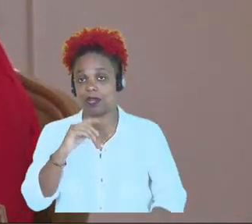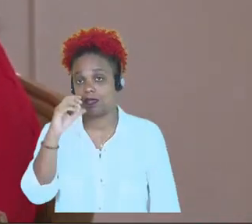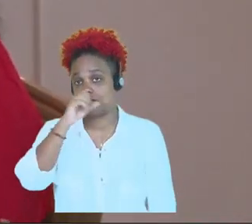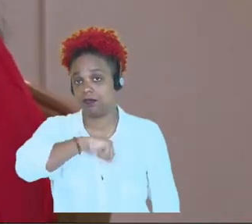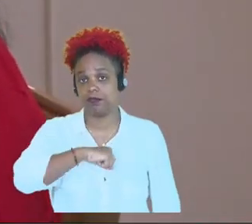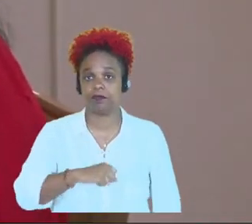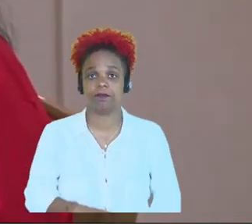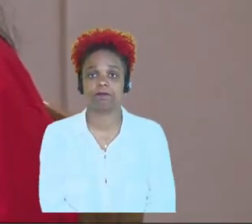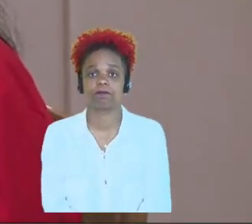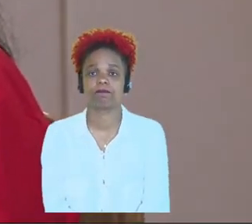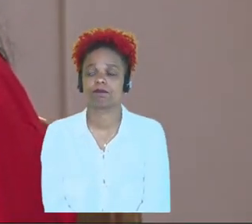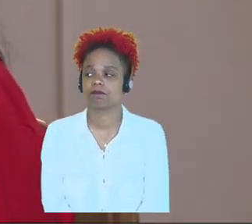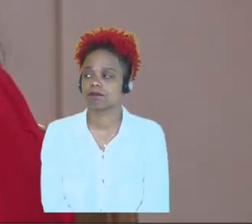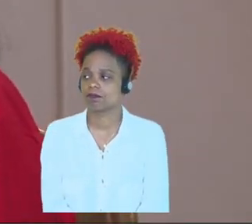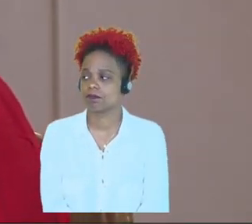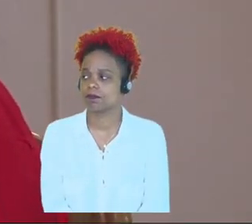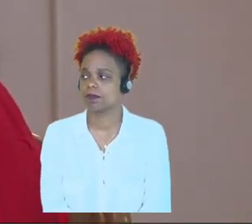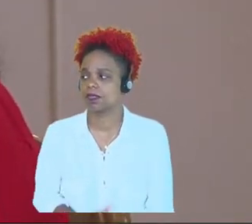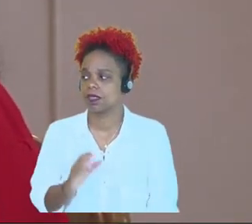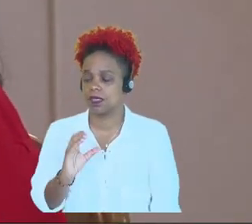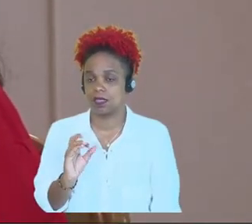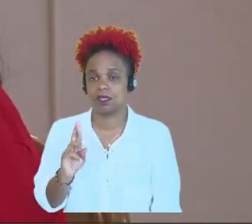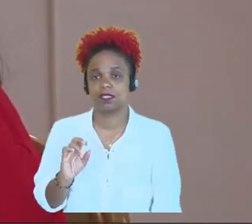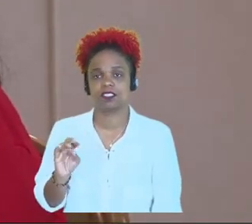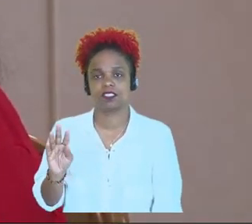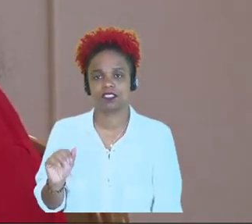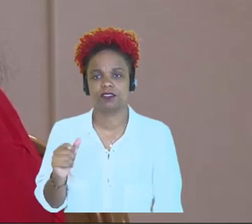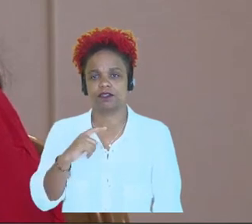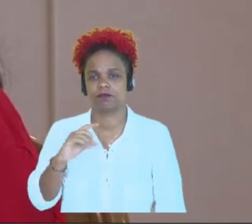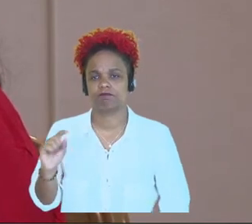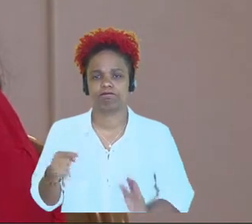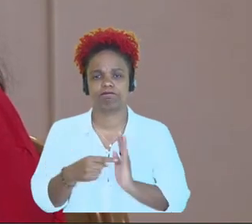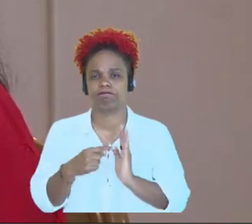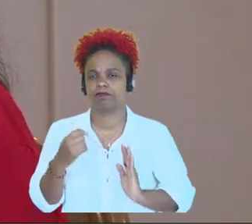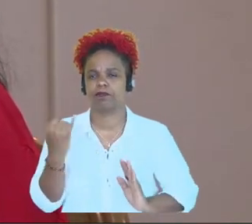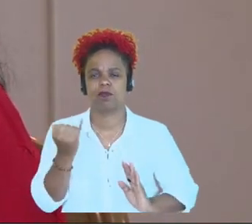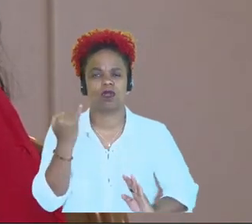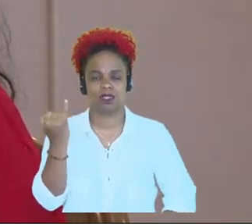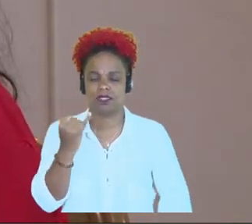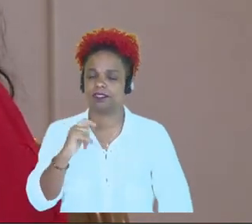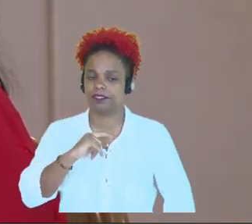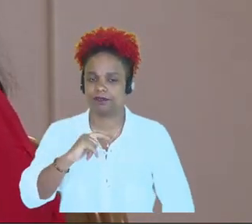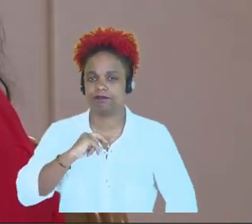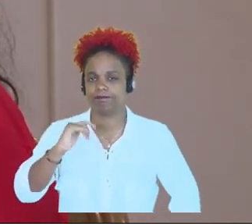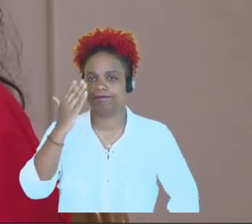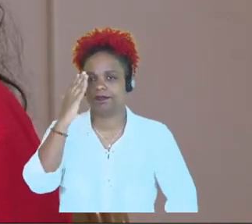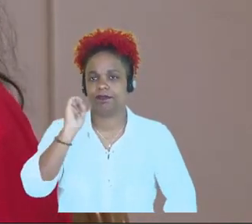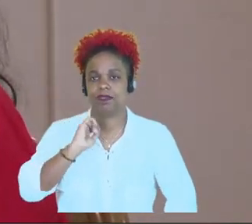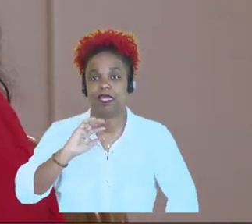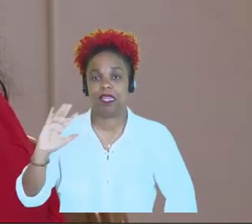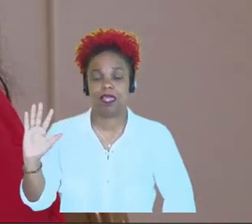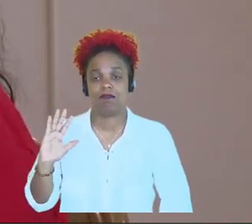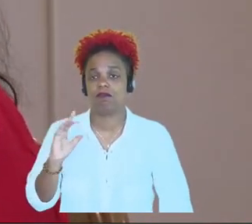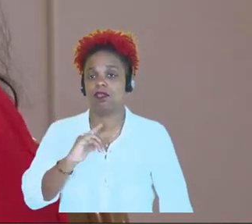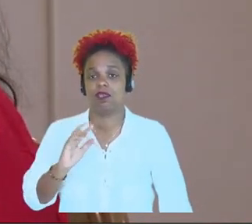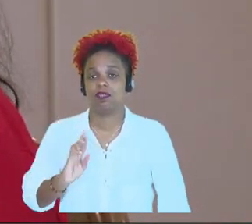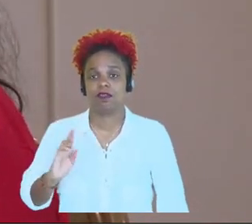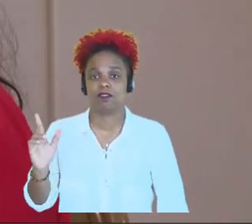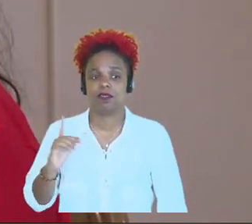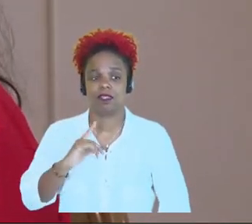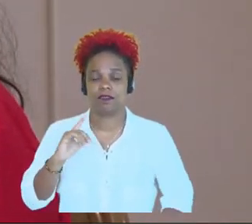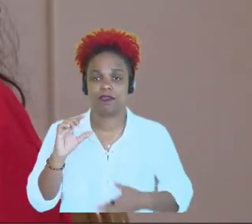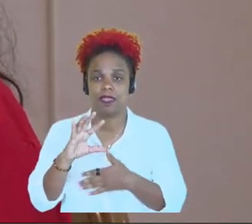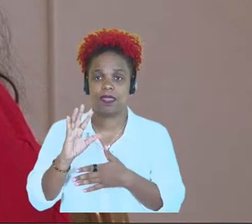rapidamente. Bom, Cristina, acho que você foi num ponto muito fundamental. Entendo que seja uma questão não só na América